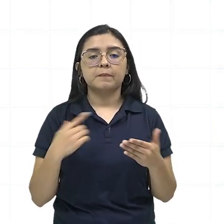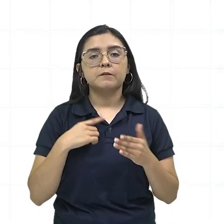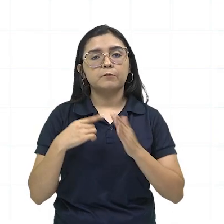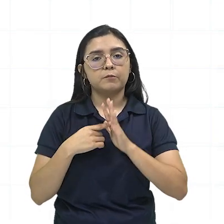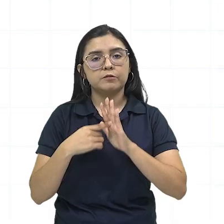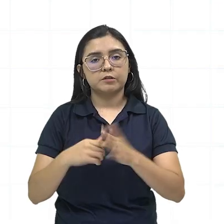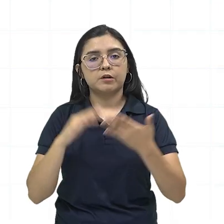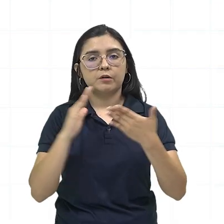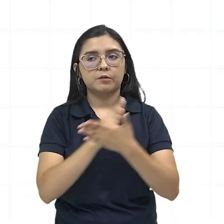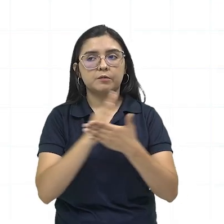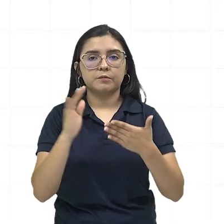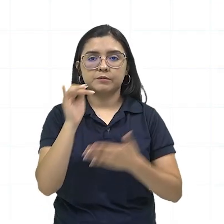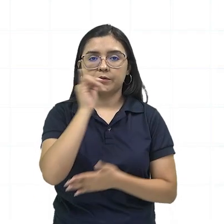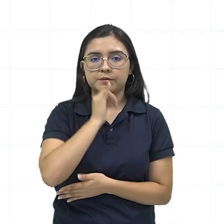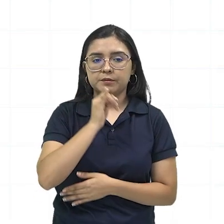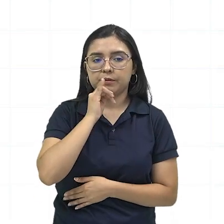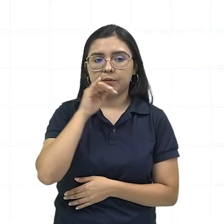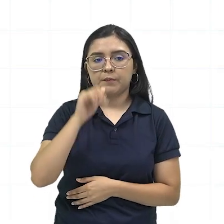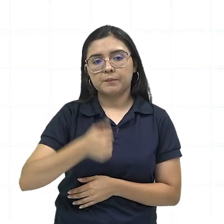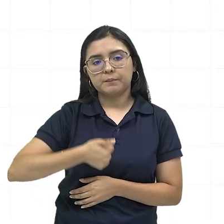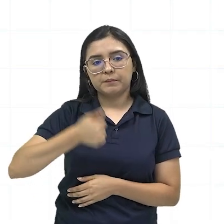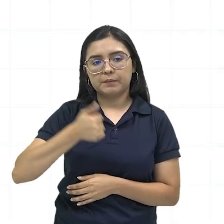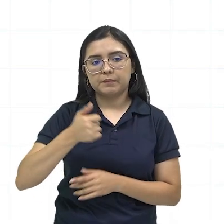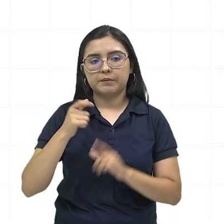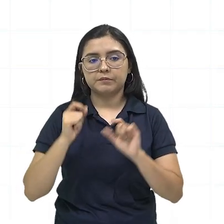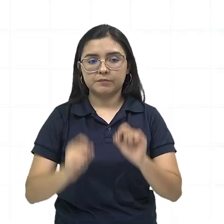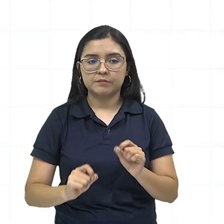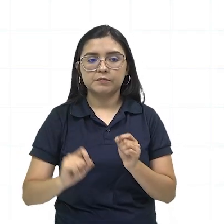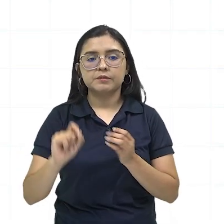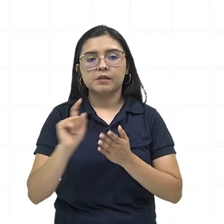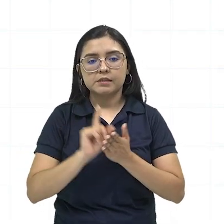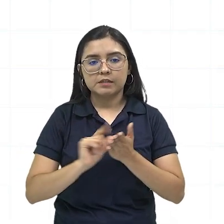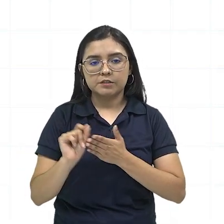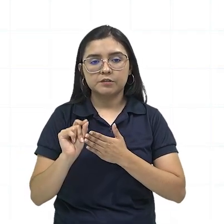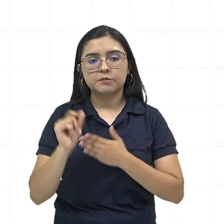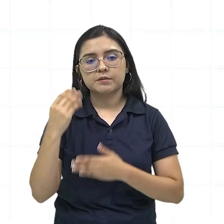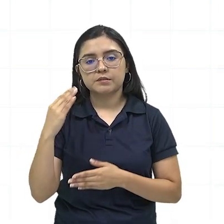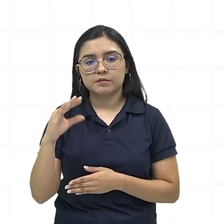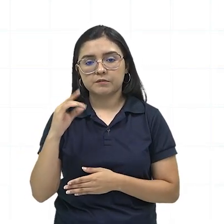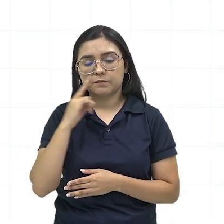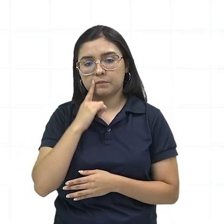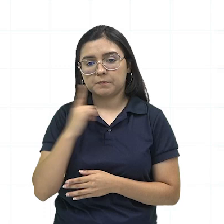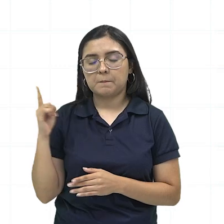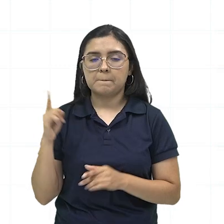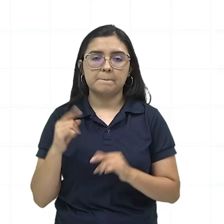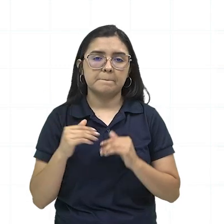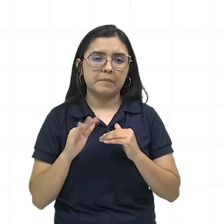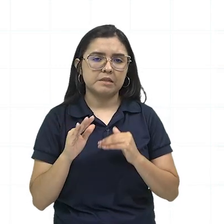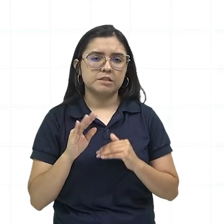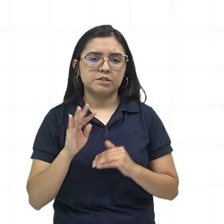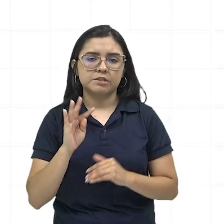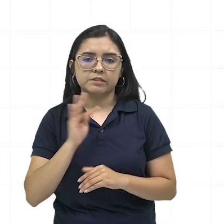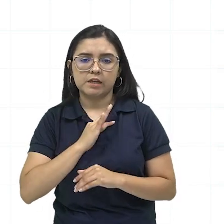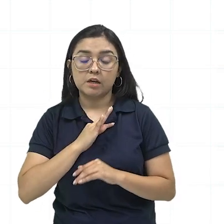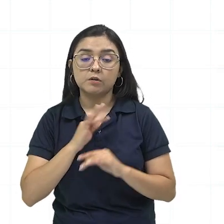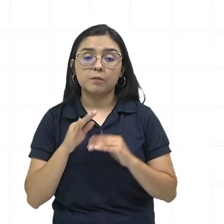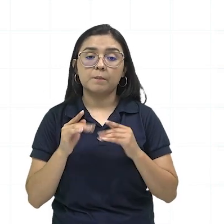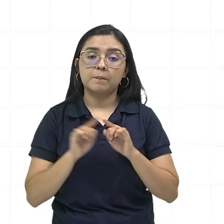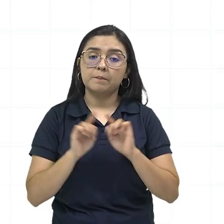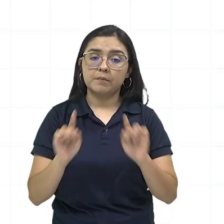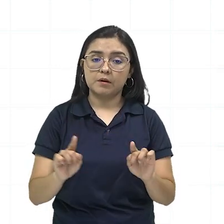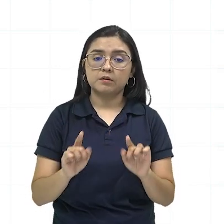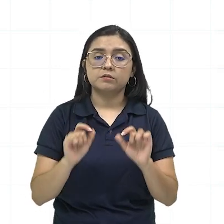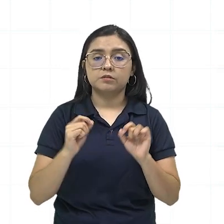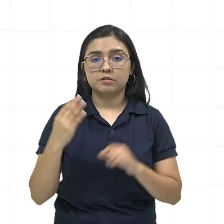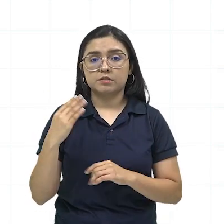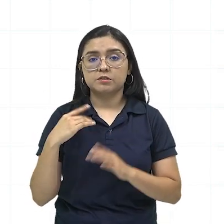alguns exemplos. O primeiro deles são os próprios artigos científicos, esses mais técnicos, mas ainda assim divulgam